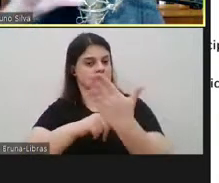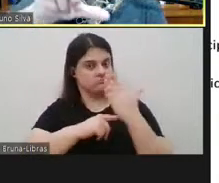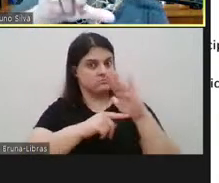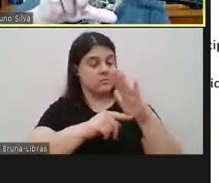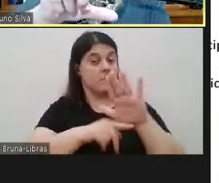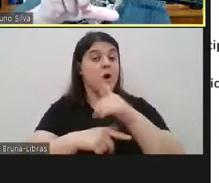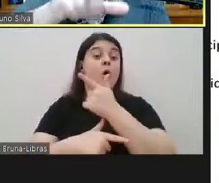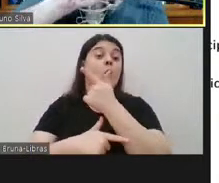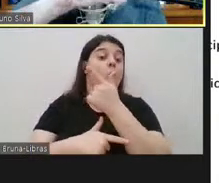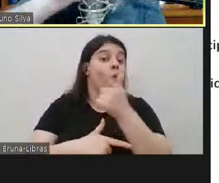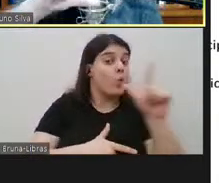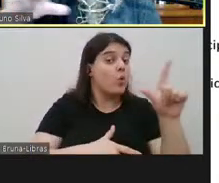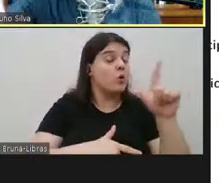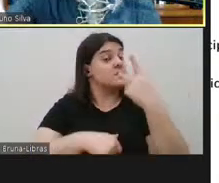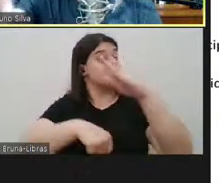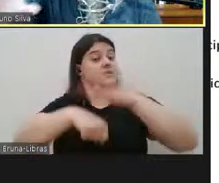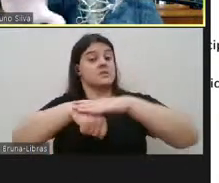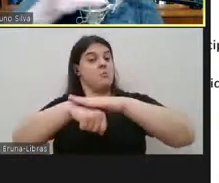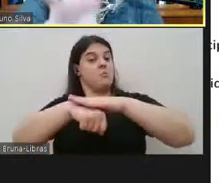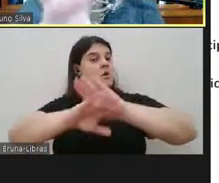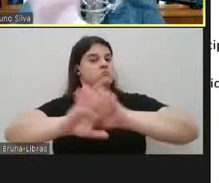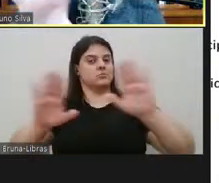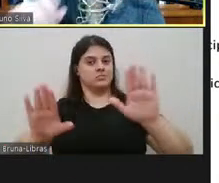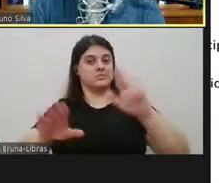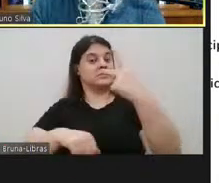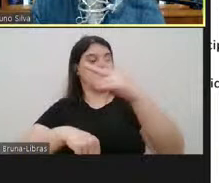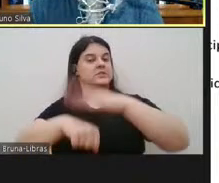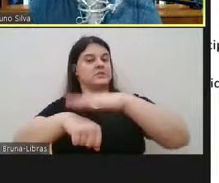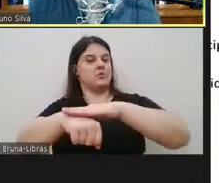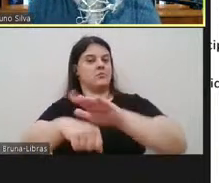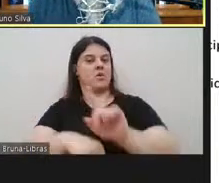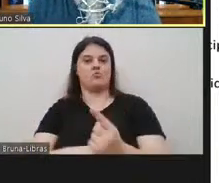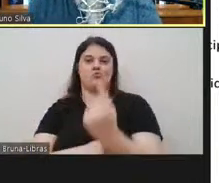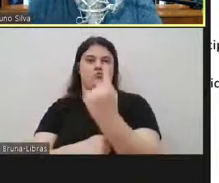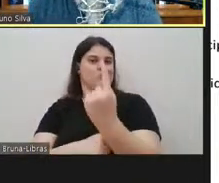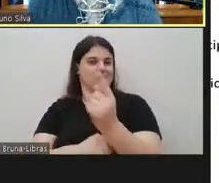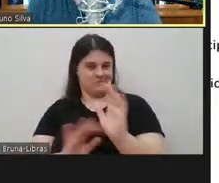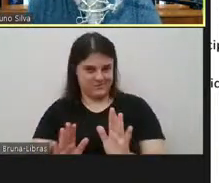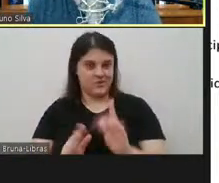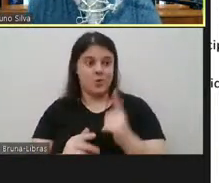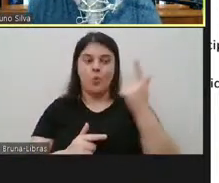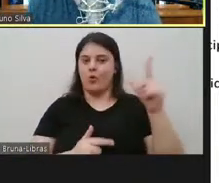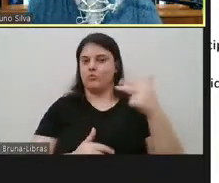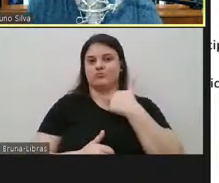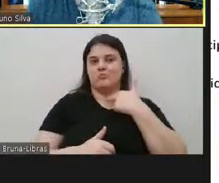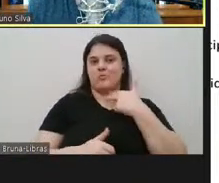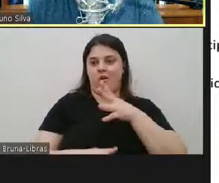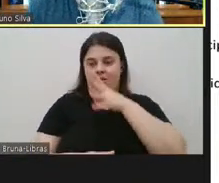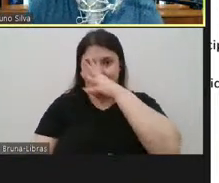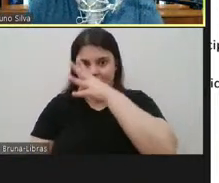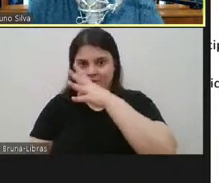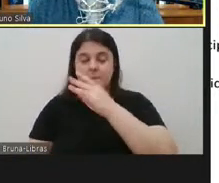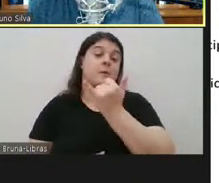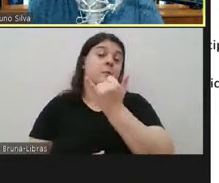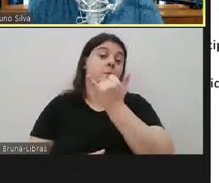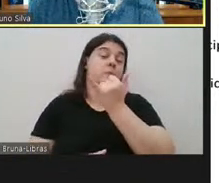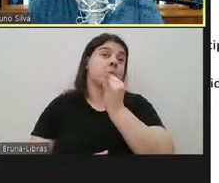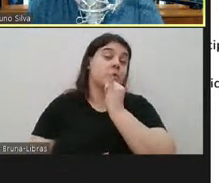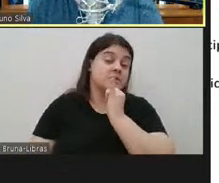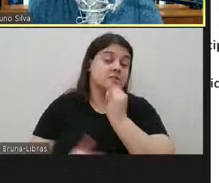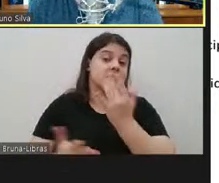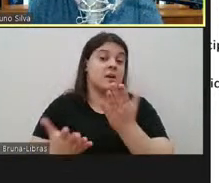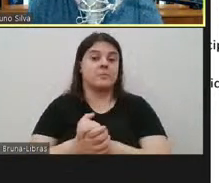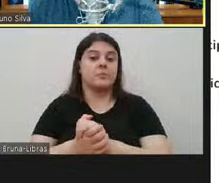só que tem certa responsabilidade são exclusivas do seja só um pode brincar nessa história o outro não pode interferir por exemplo